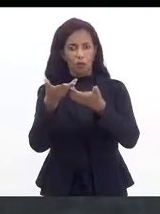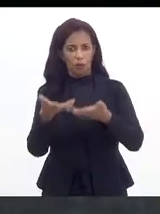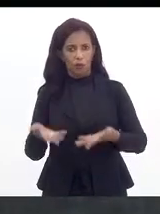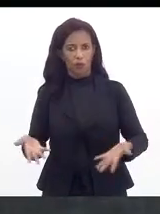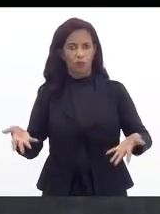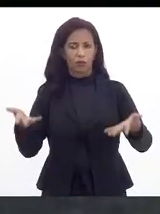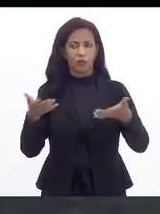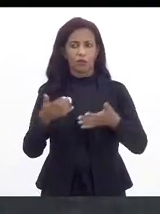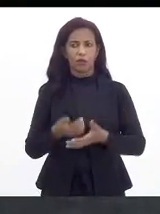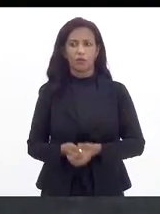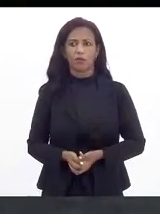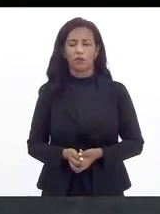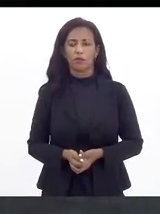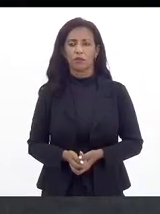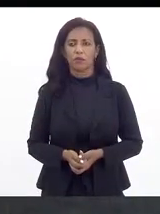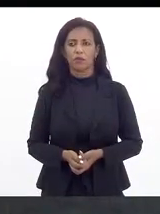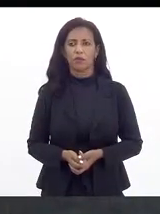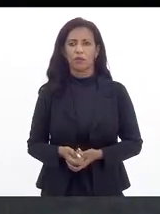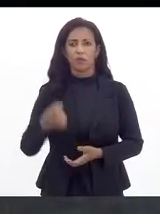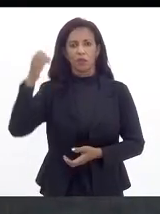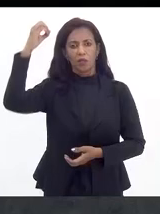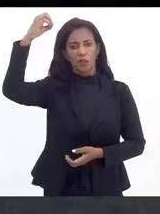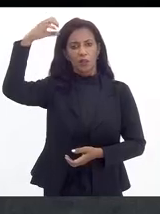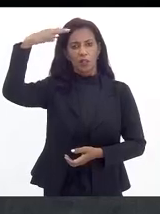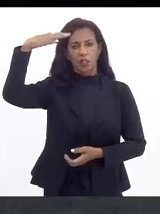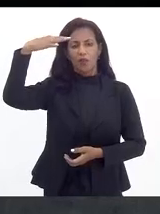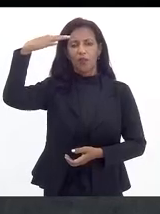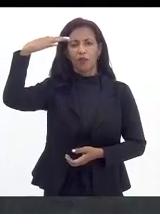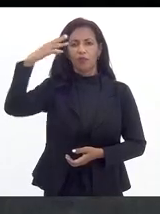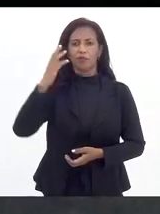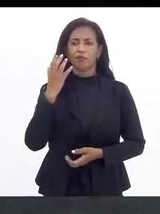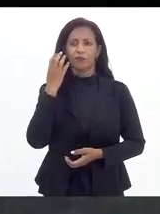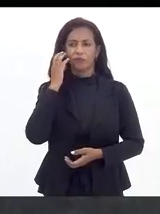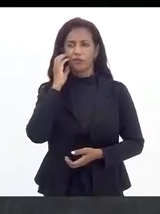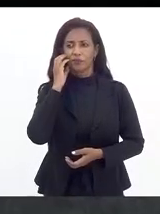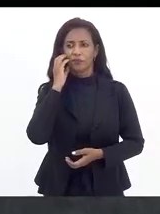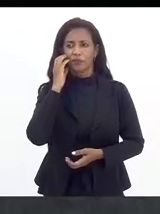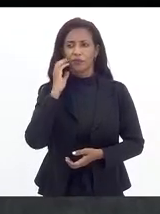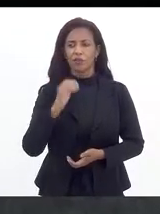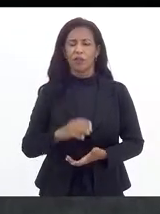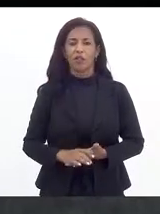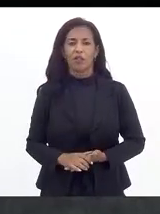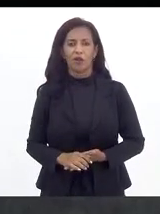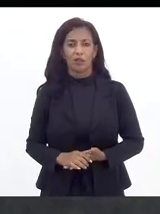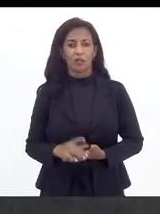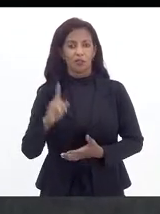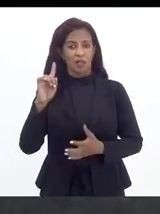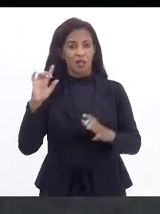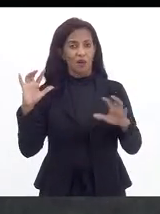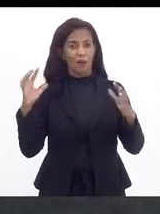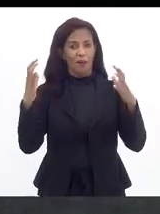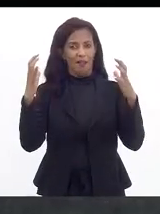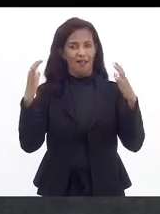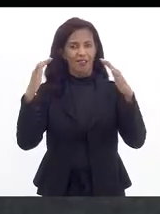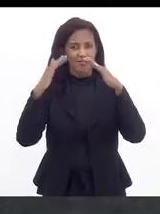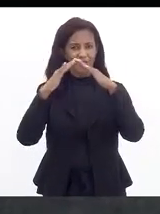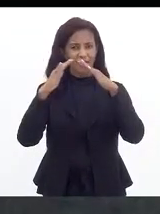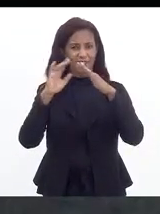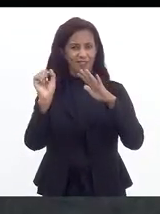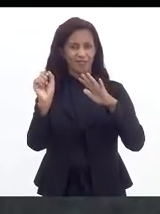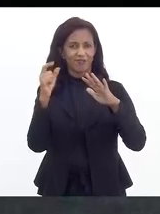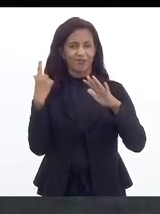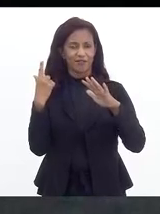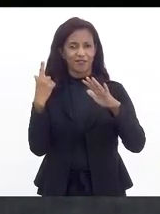inauguração lá da iluminação rosa, lá no Palácio, né, antiga sede